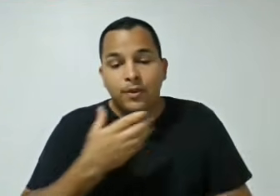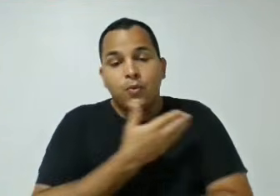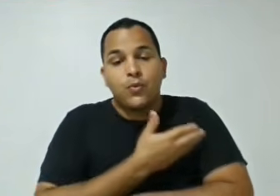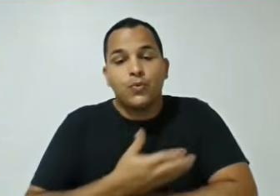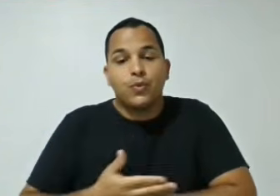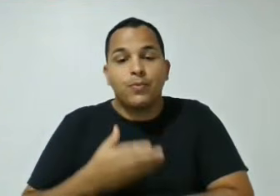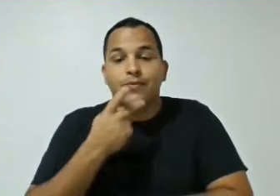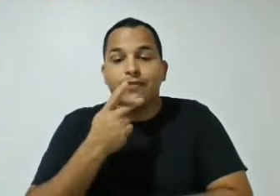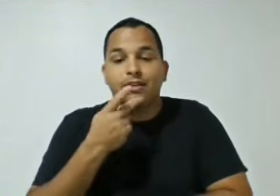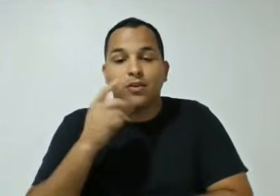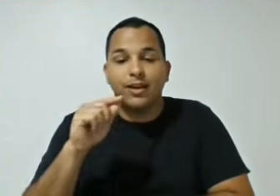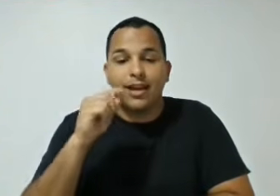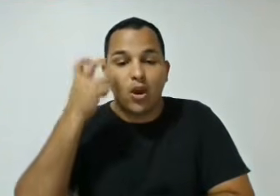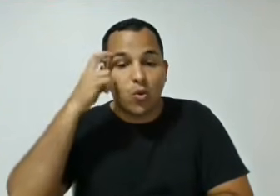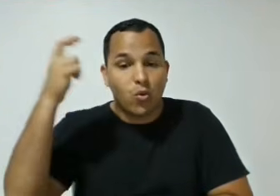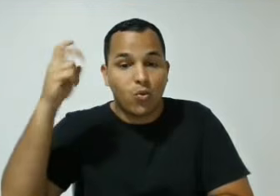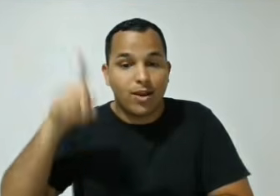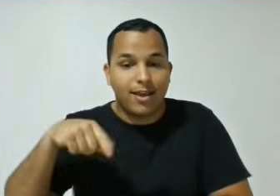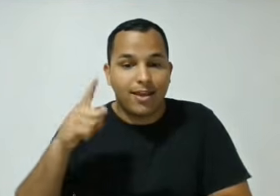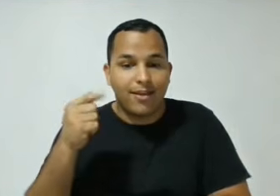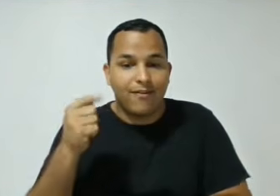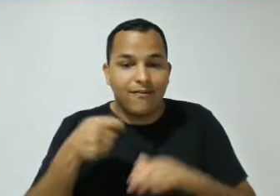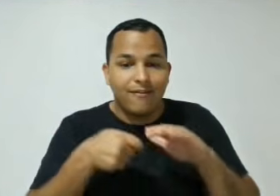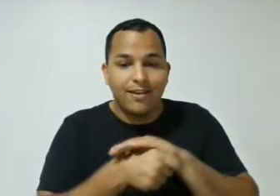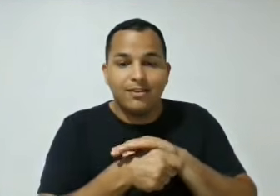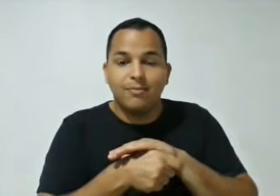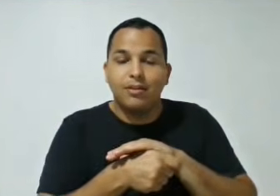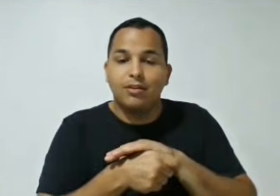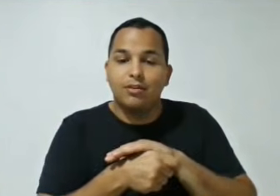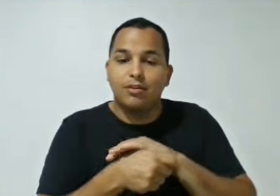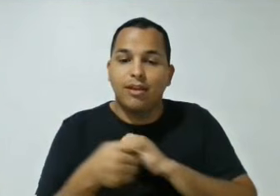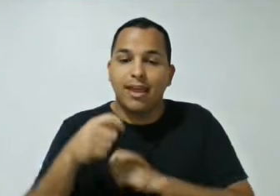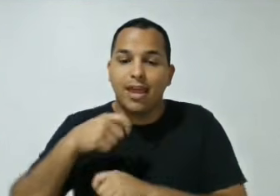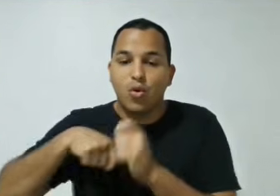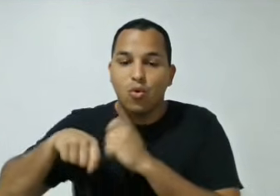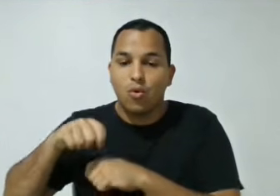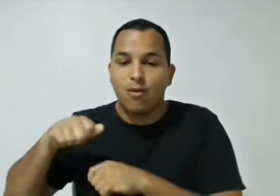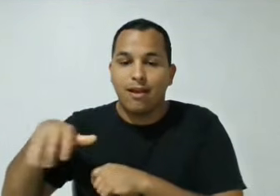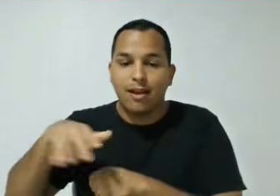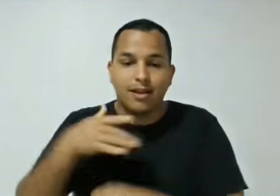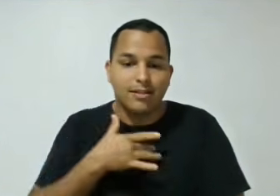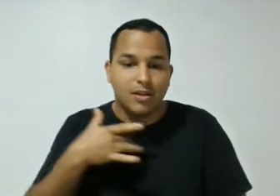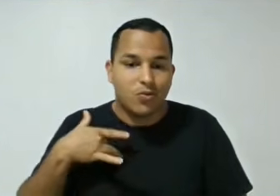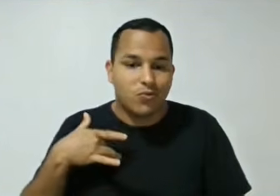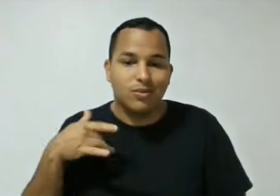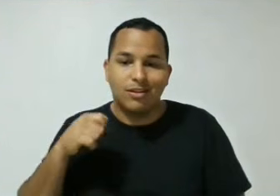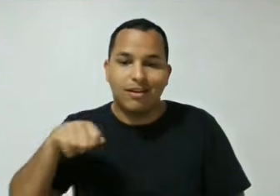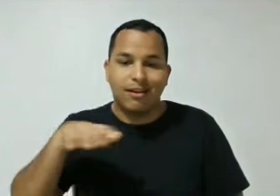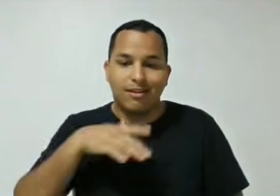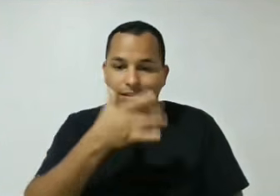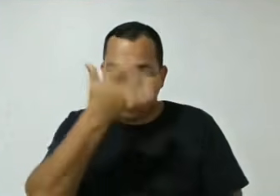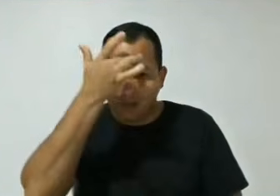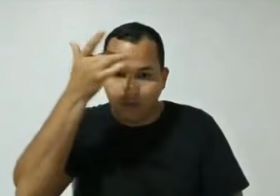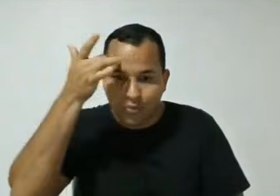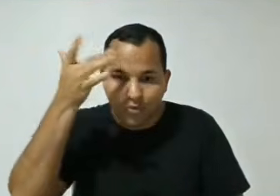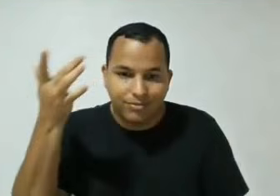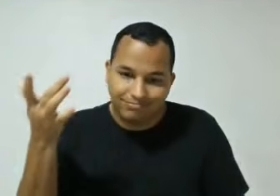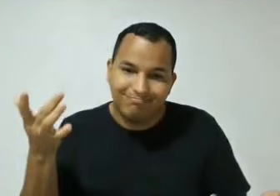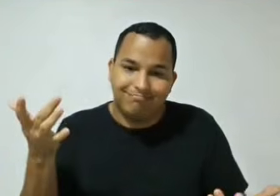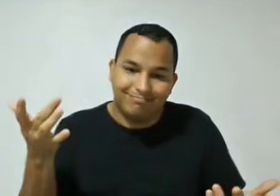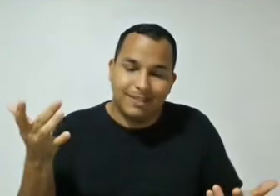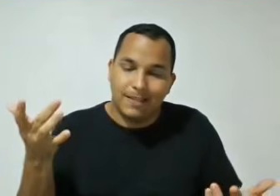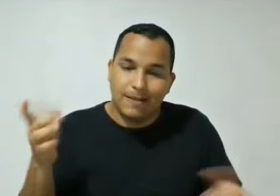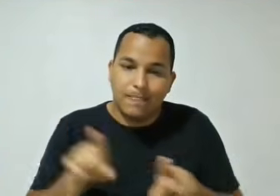cultura ela é um investimento que economiza na área da saúde mental, na área